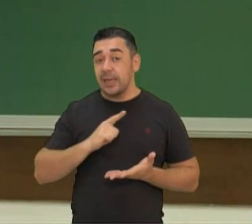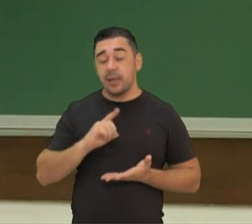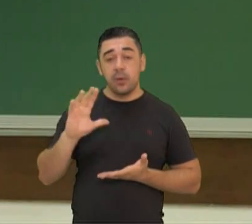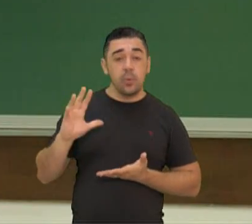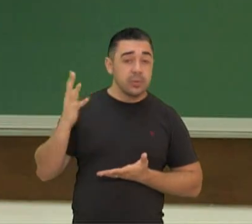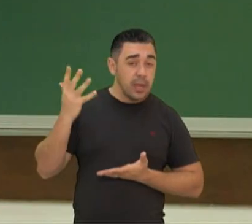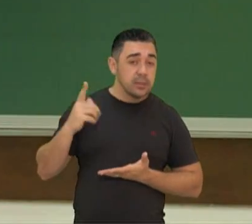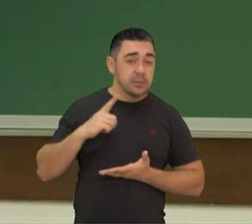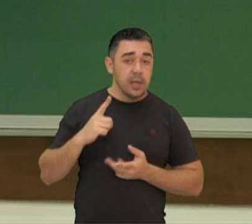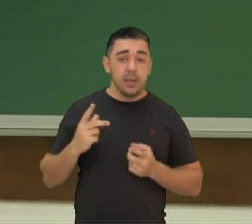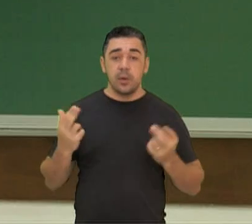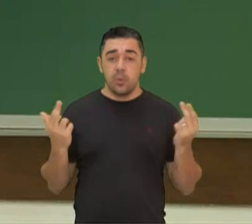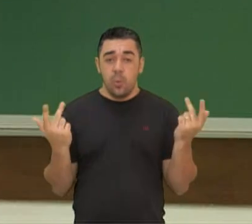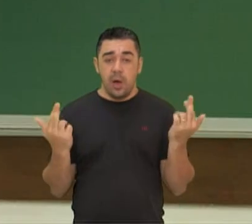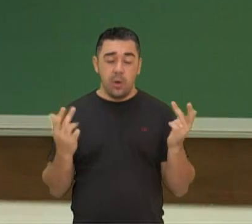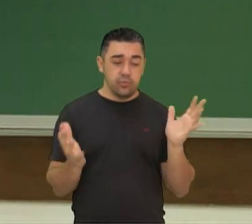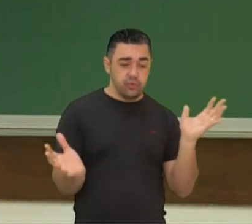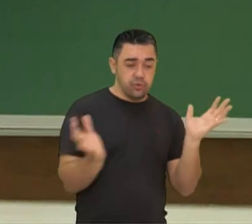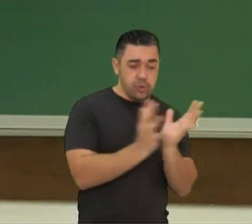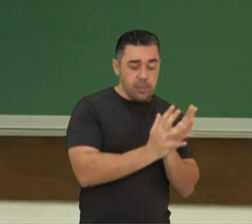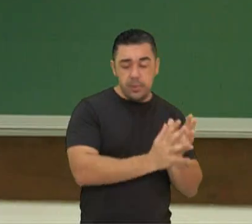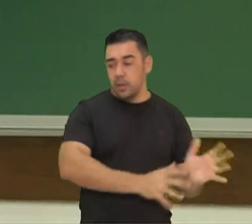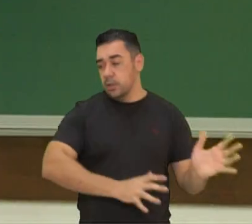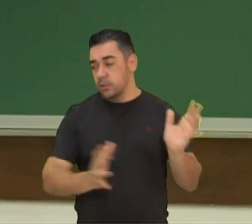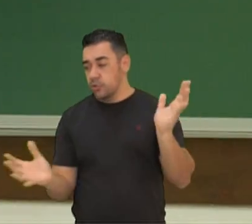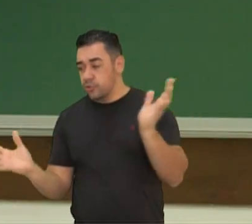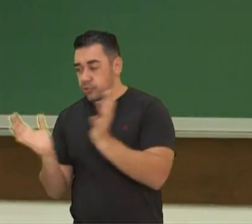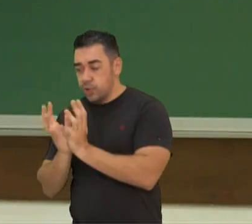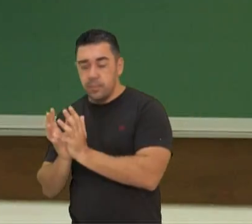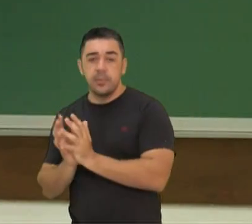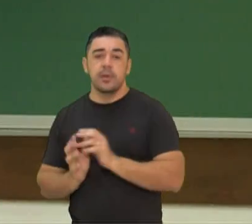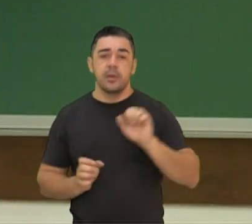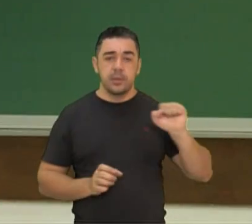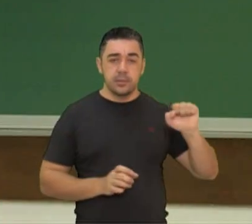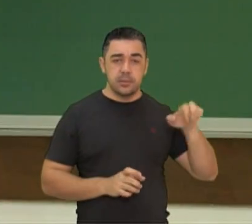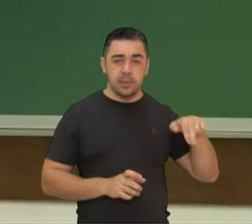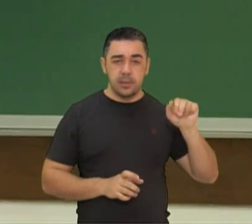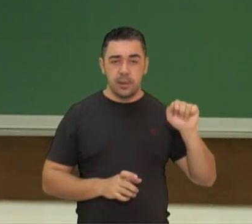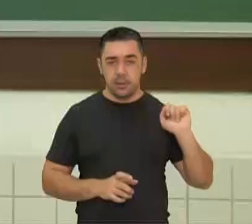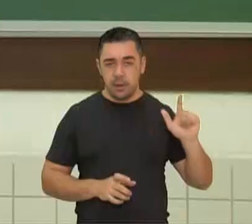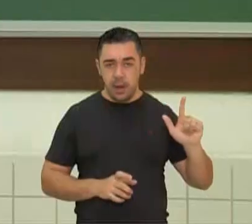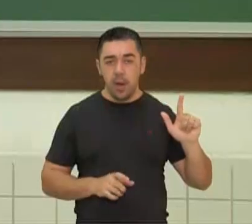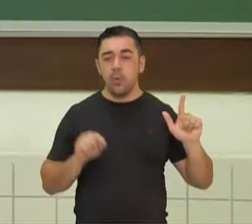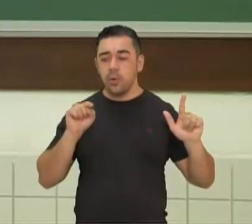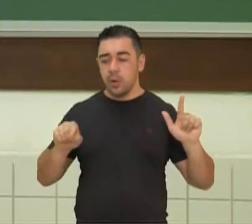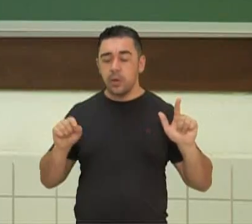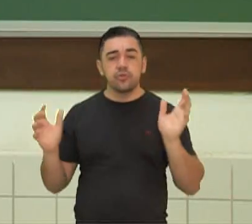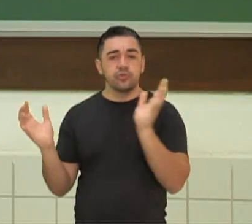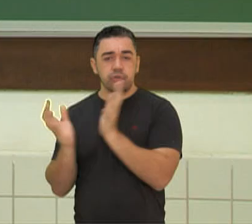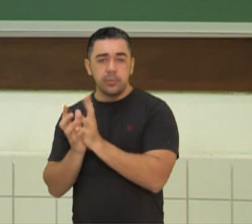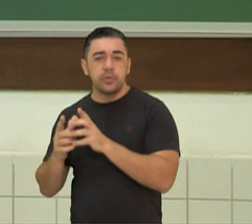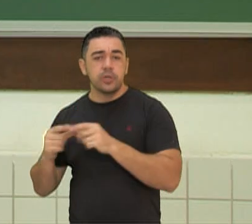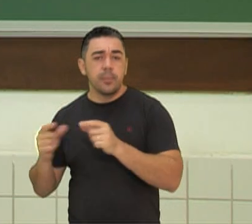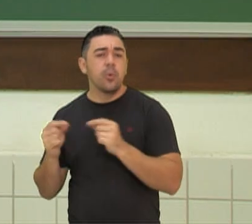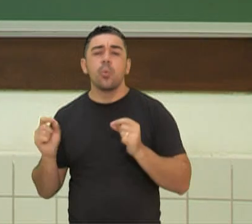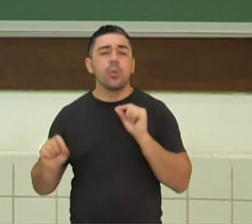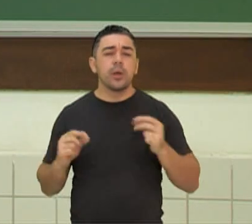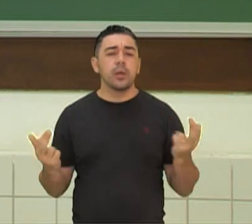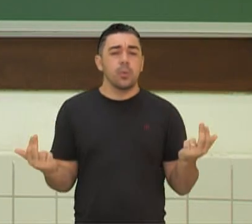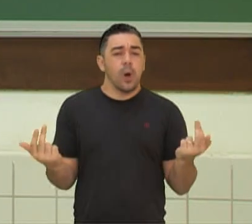existem em comum entre a seleção japonesa e a seleção Senegal? O professor vai dar algum tempo para que vocês